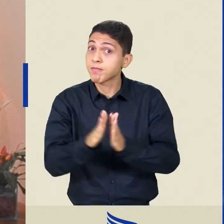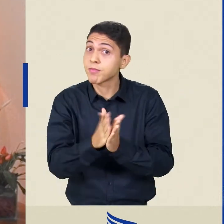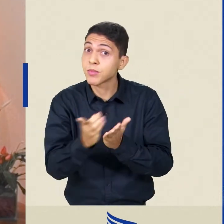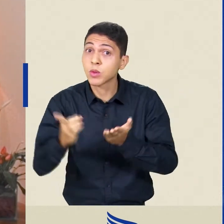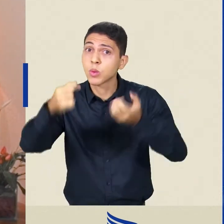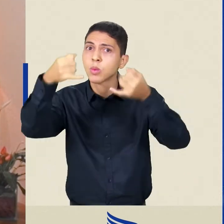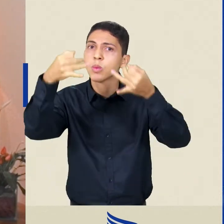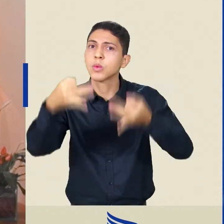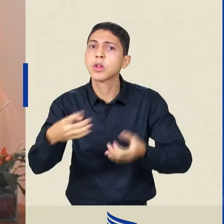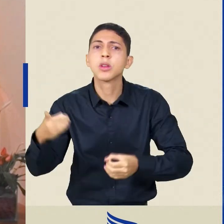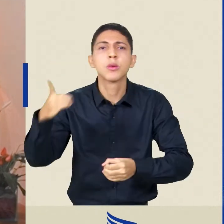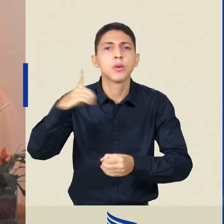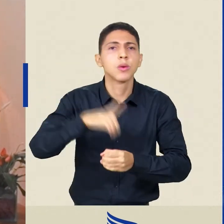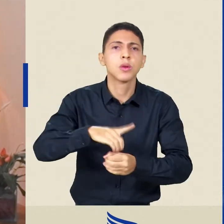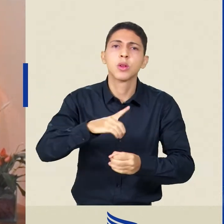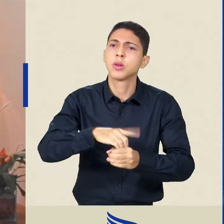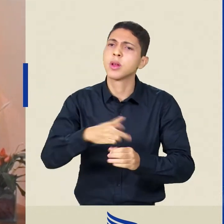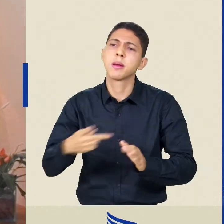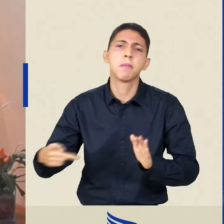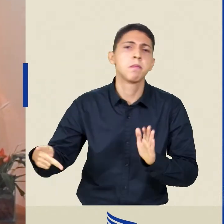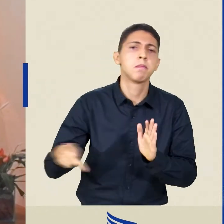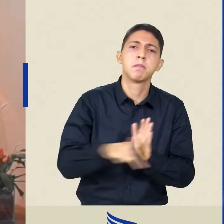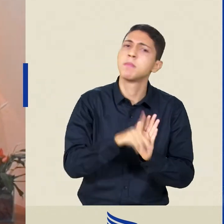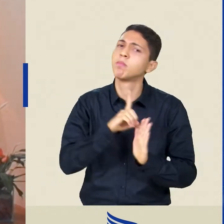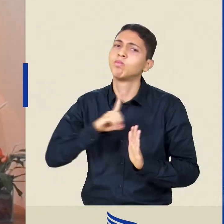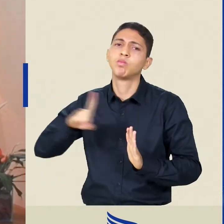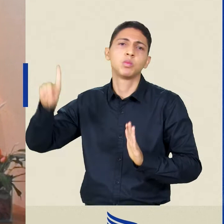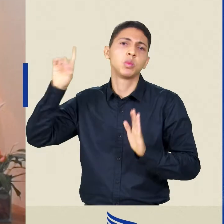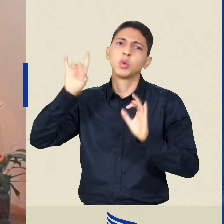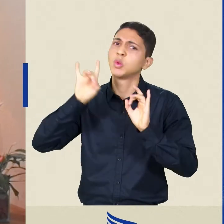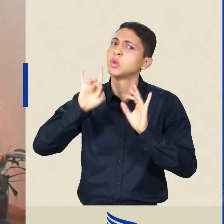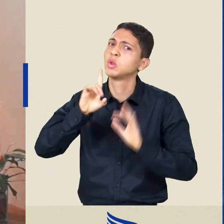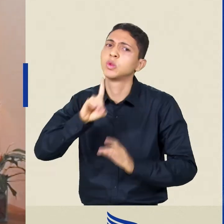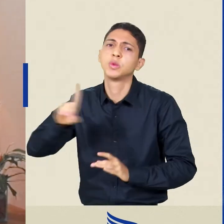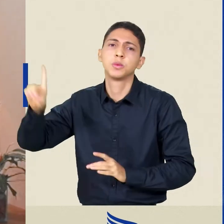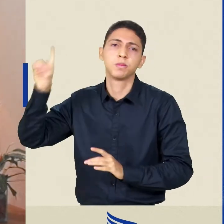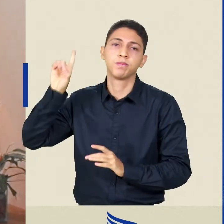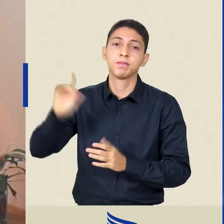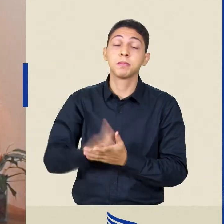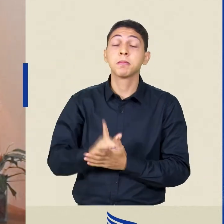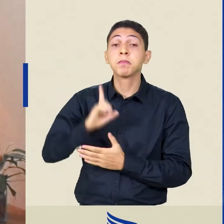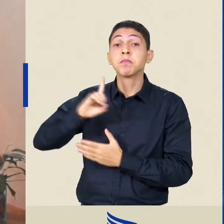ao Senhor, ou seja, é separado para Deus. Então Deus me dá